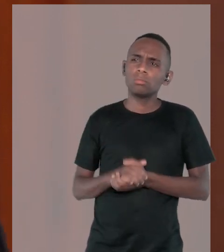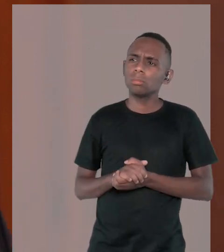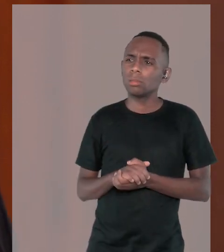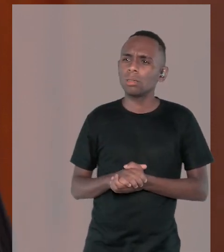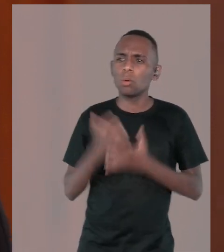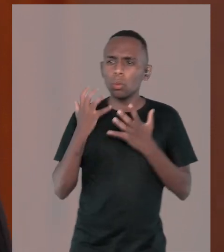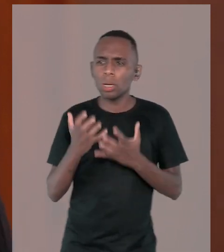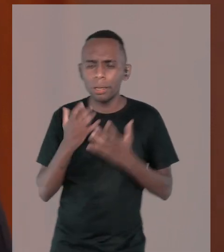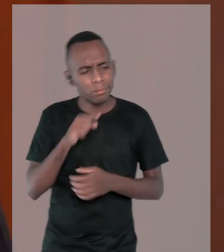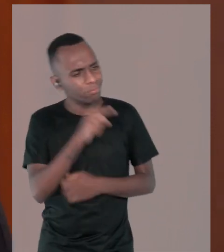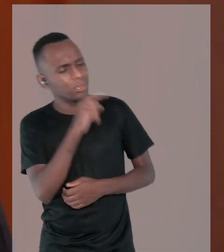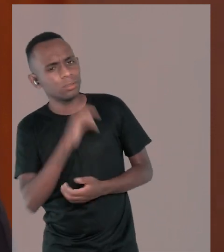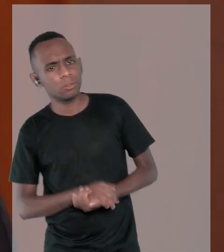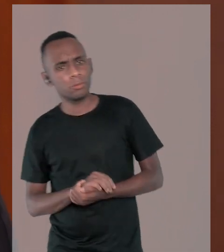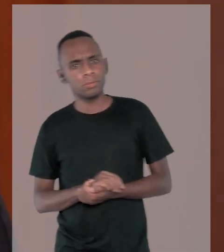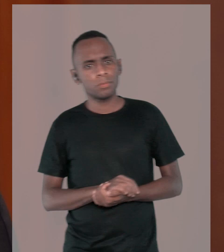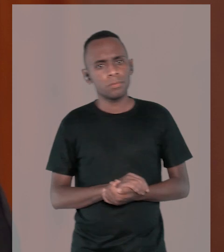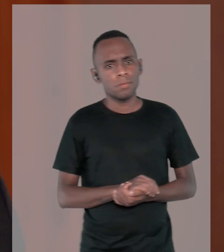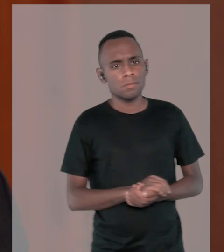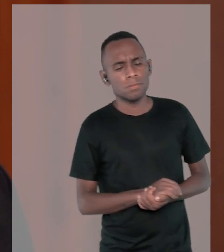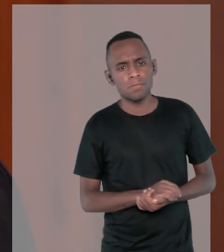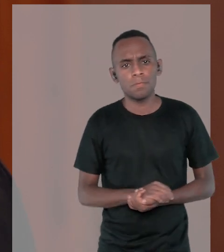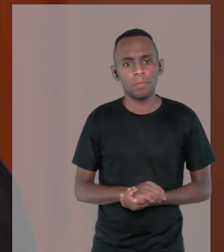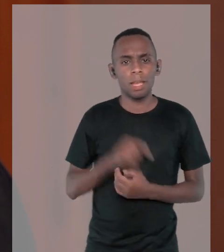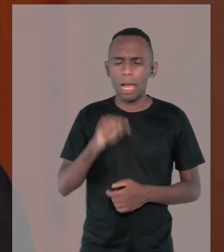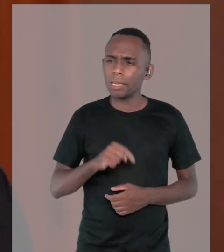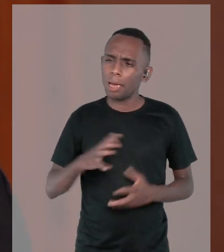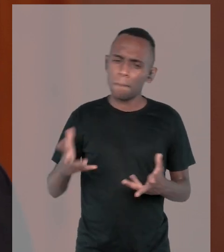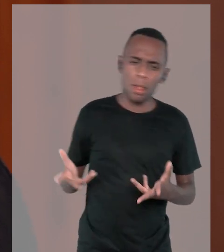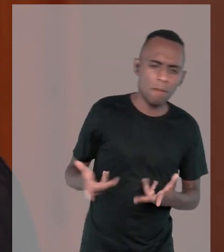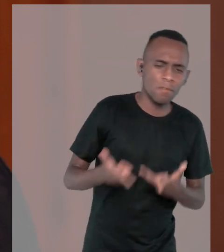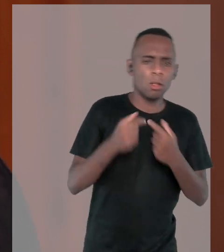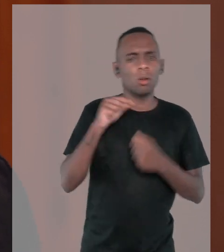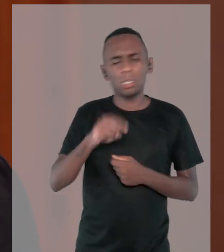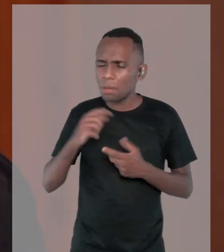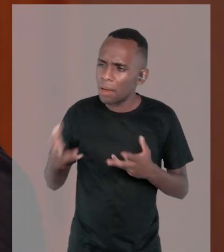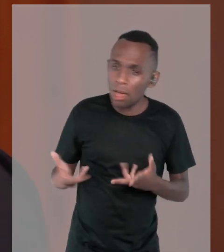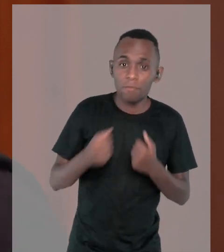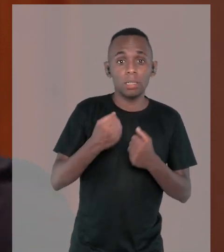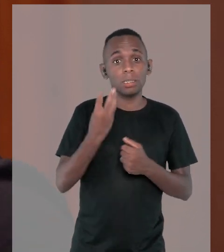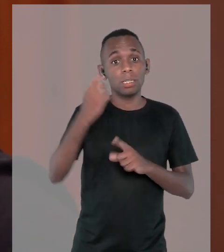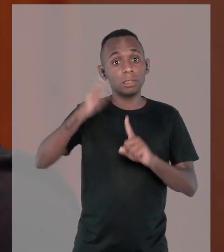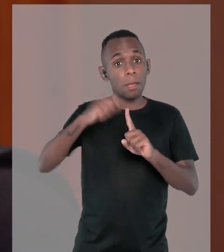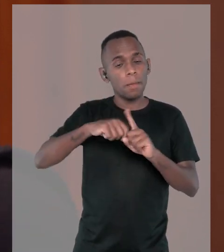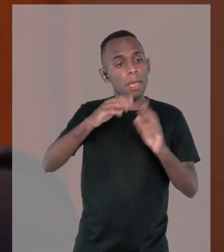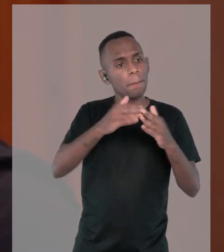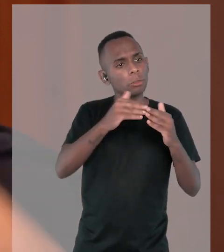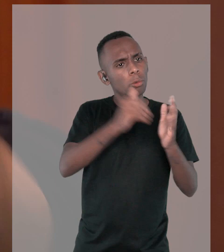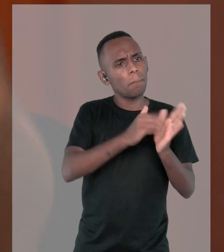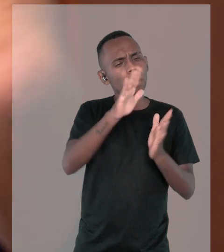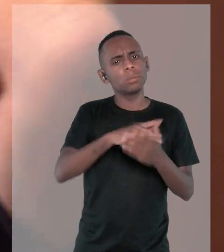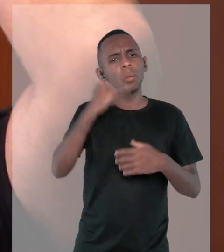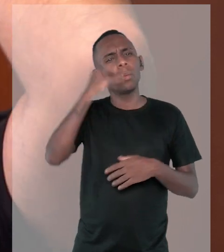se queria isso. E ele falava, aqui é maravilhoso, aqui é maravilhoso. 3 meses depois ele pediu demissão.